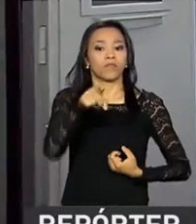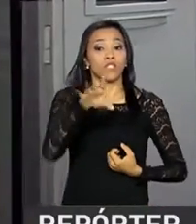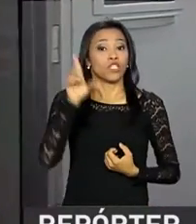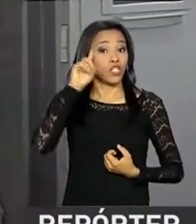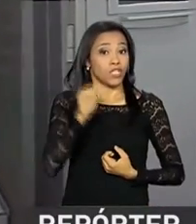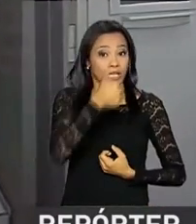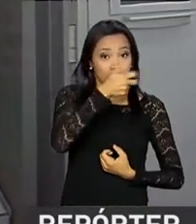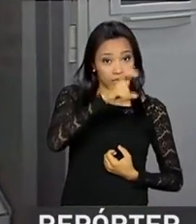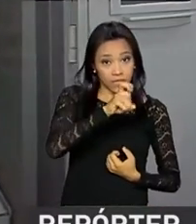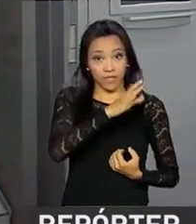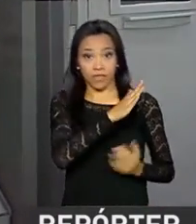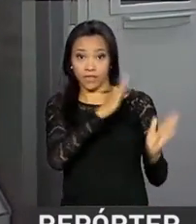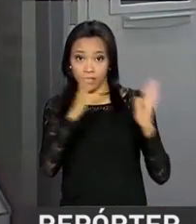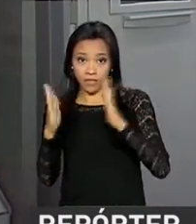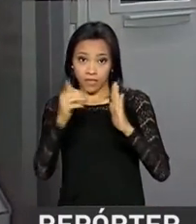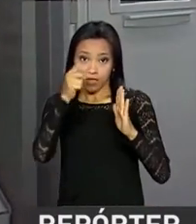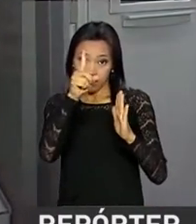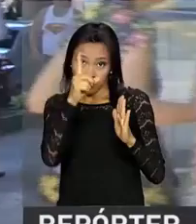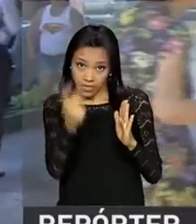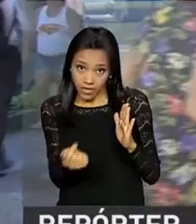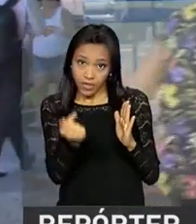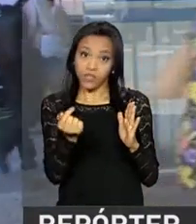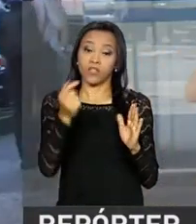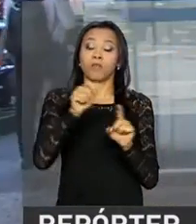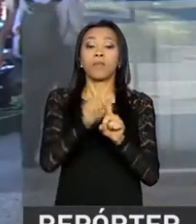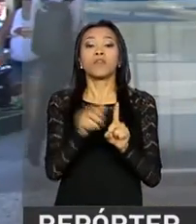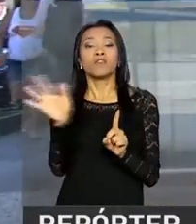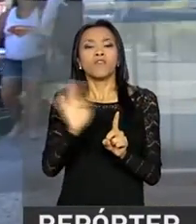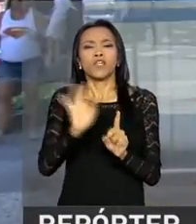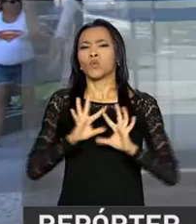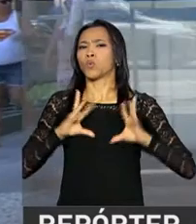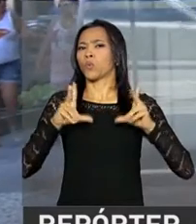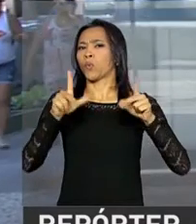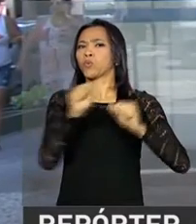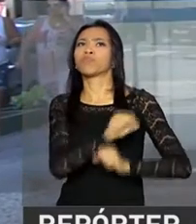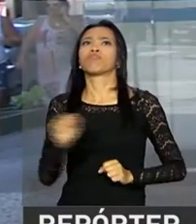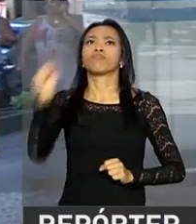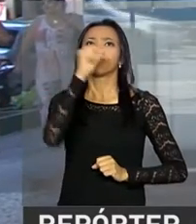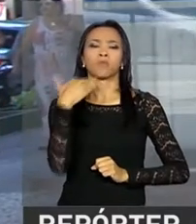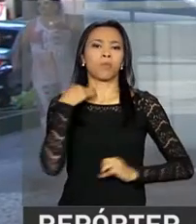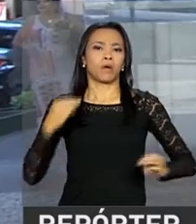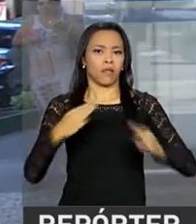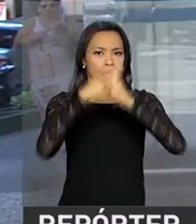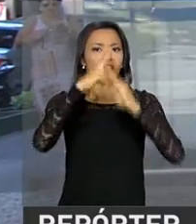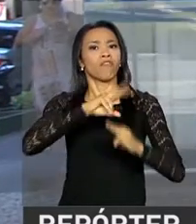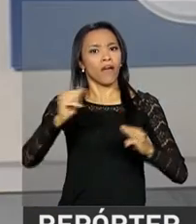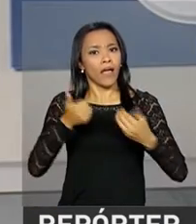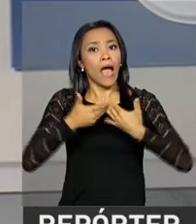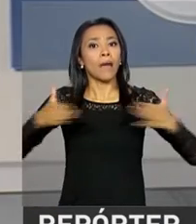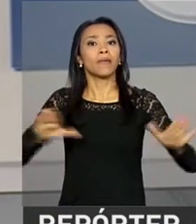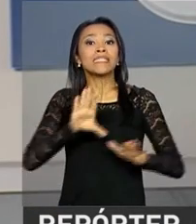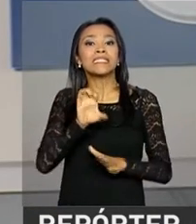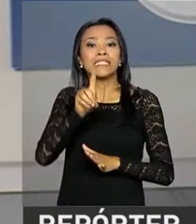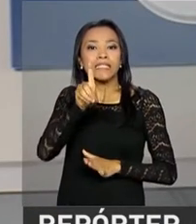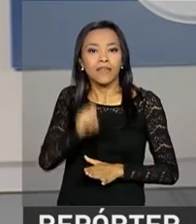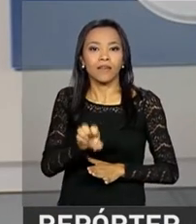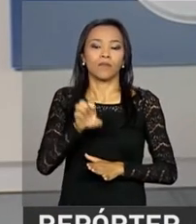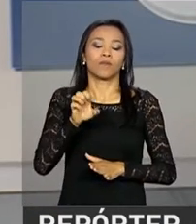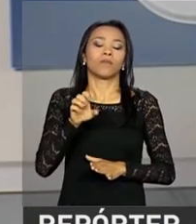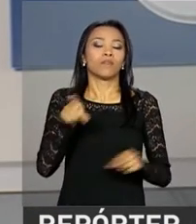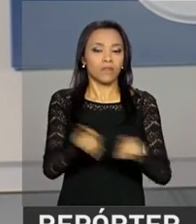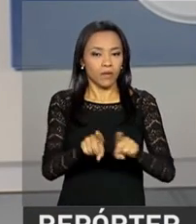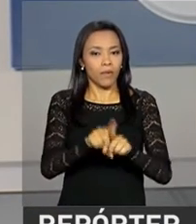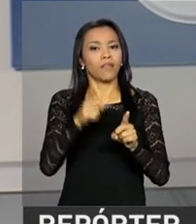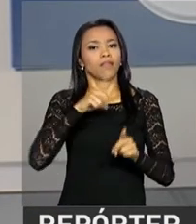dias 15 e 17 de fevereiro, todas as agências da Caixa vão abrir mais cedo. Estão previstos